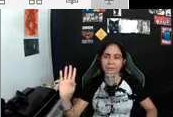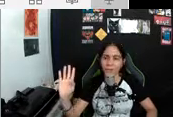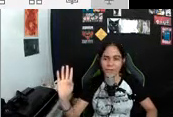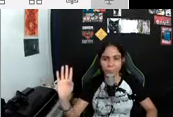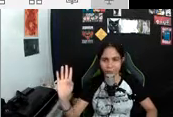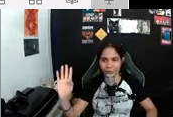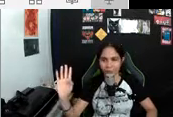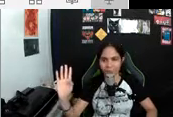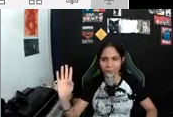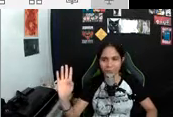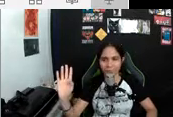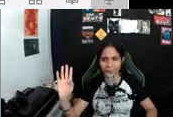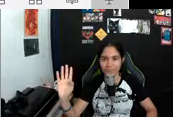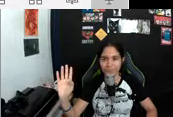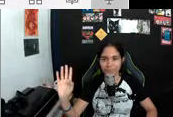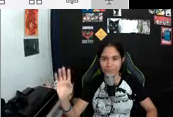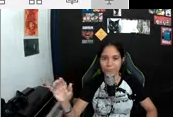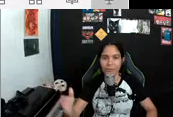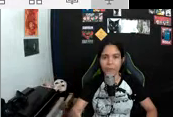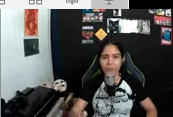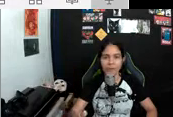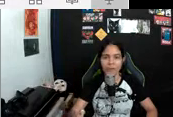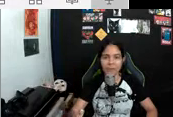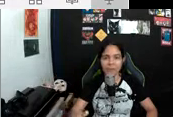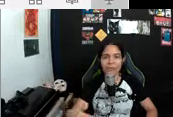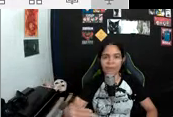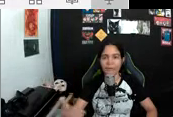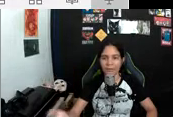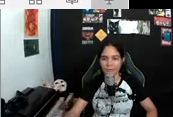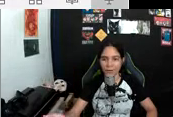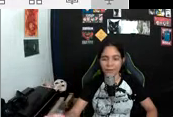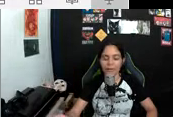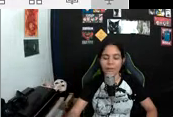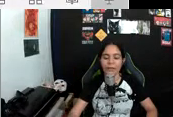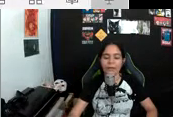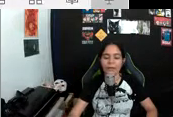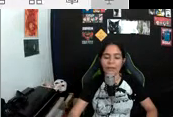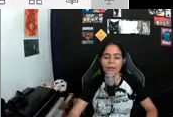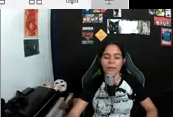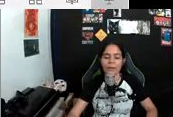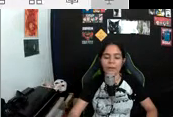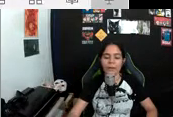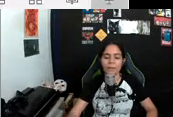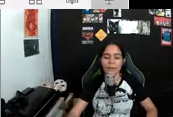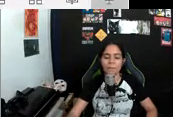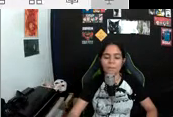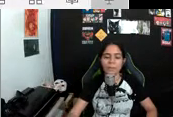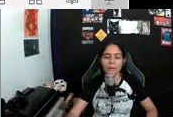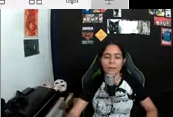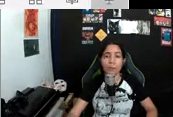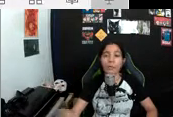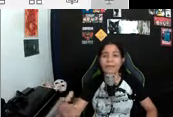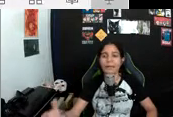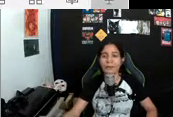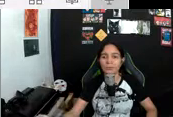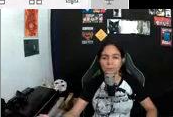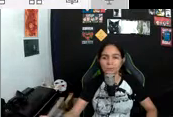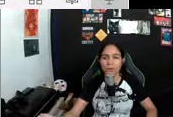ou você fica exposto. Numa pandemia, não tem, né,